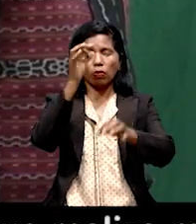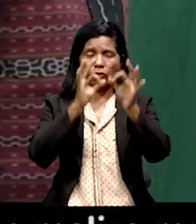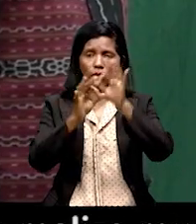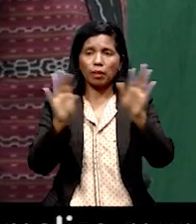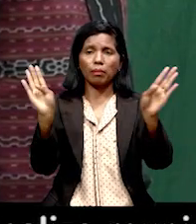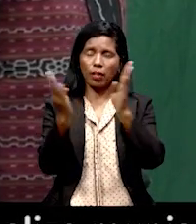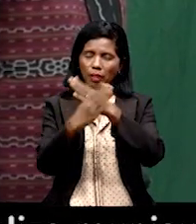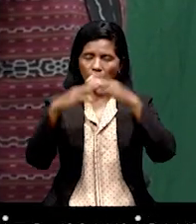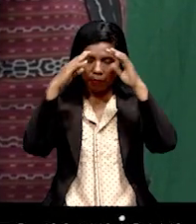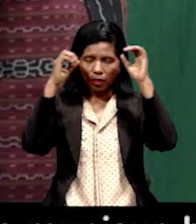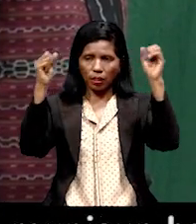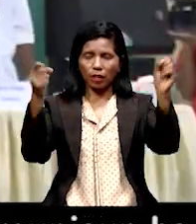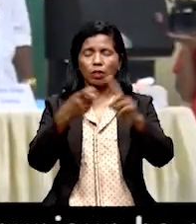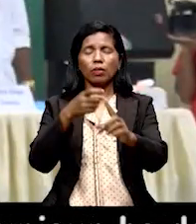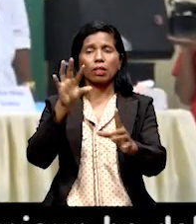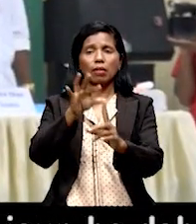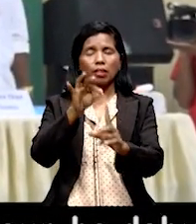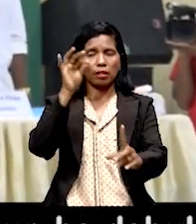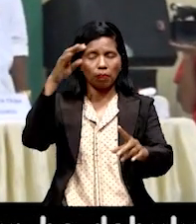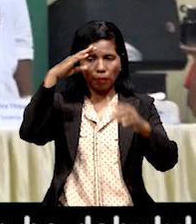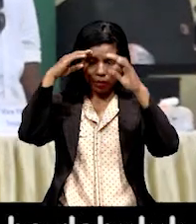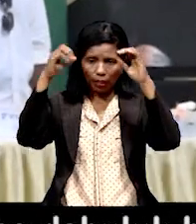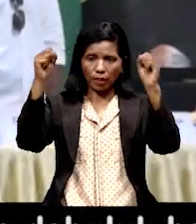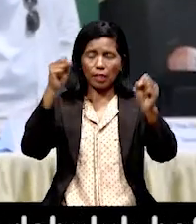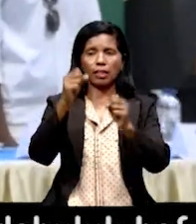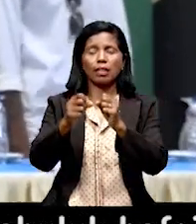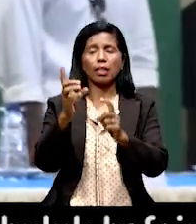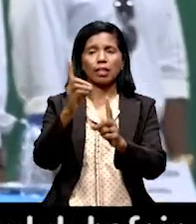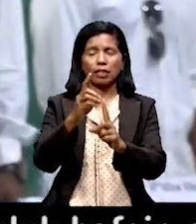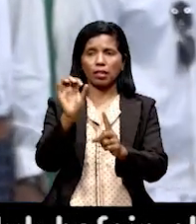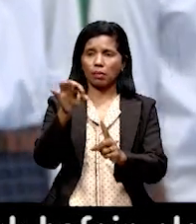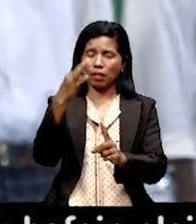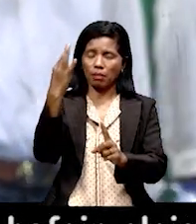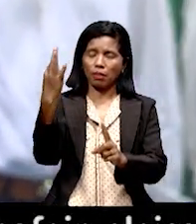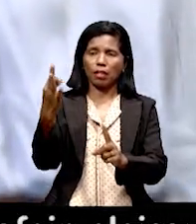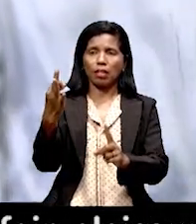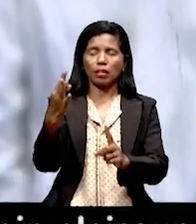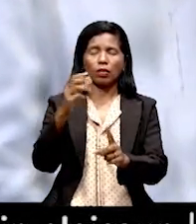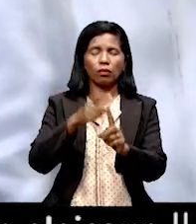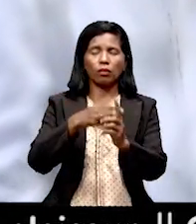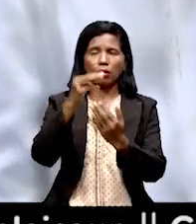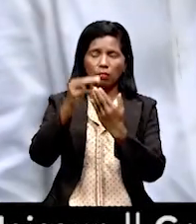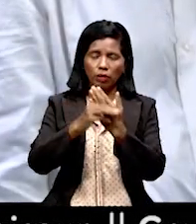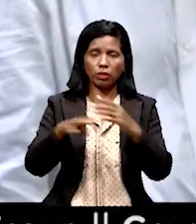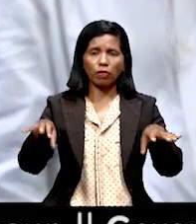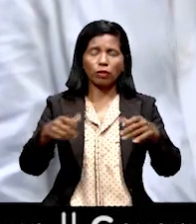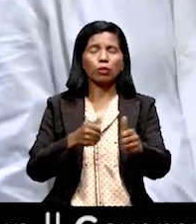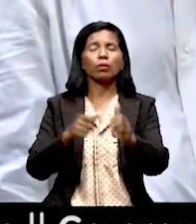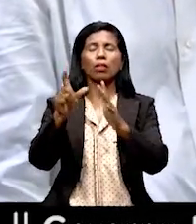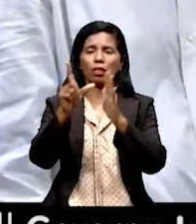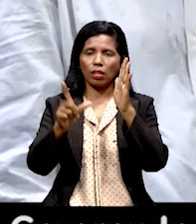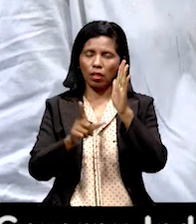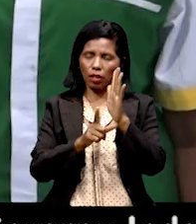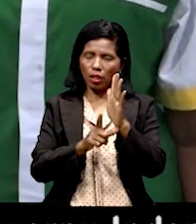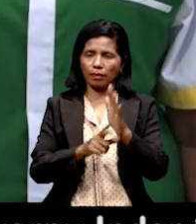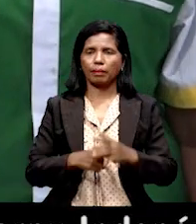eleição presidencial e a loron San Lucencia, fulang marsone se serviço tirdeit Constituição RDTL, onde a princípio